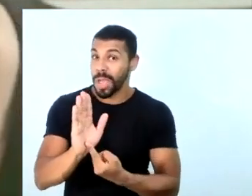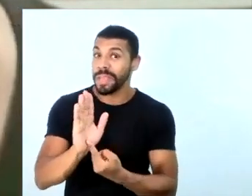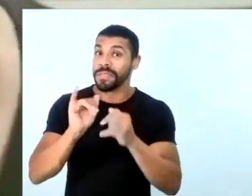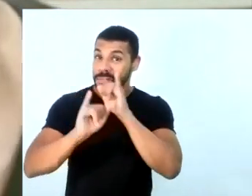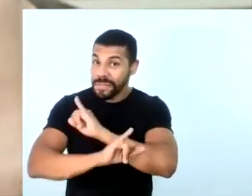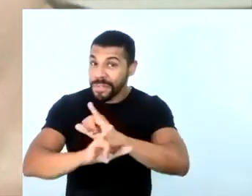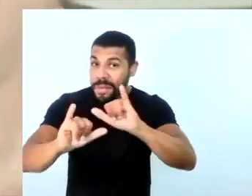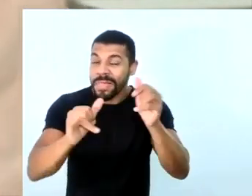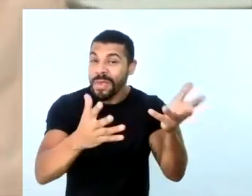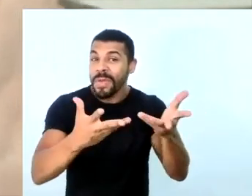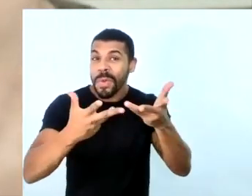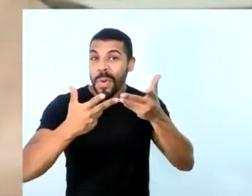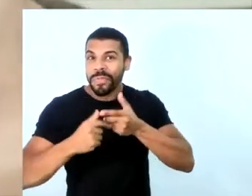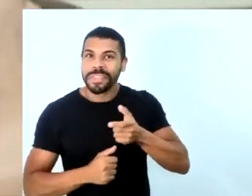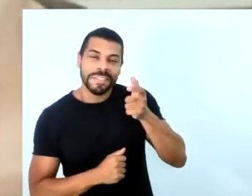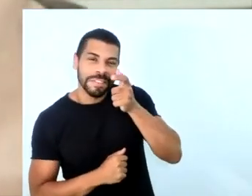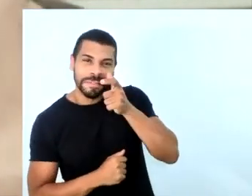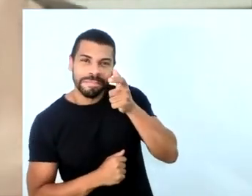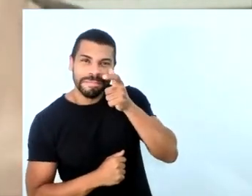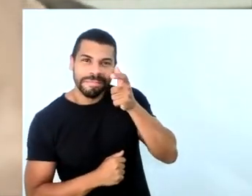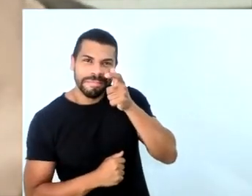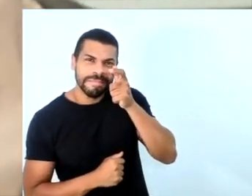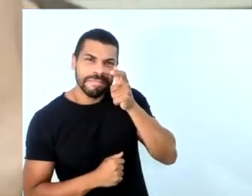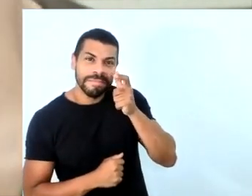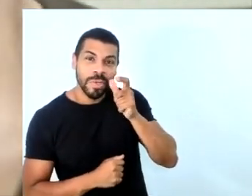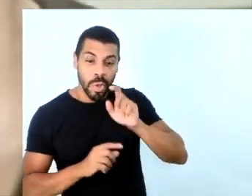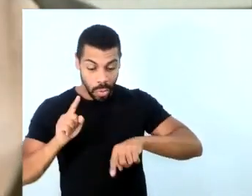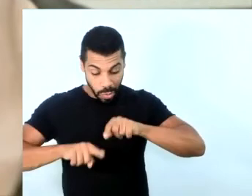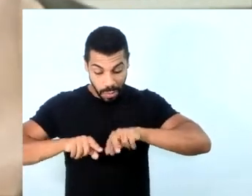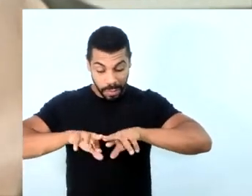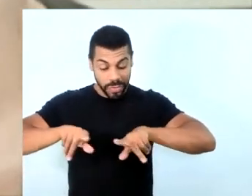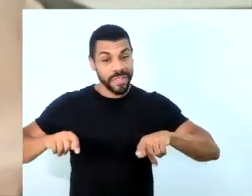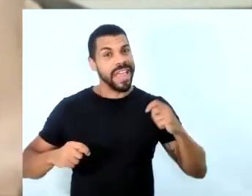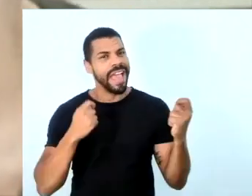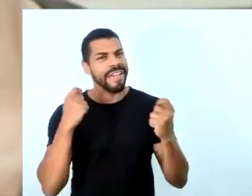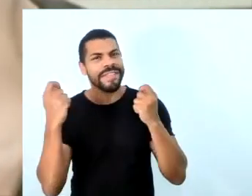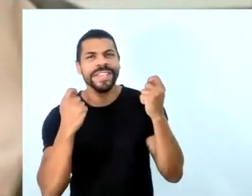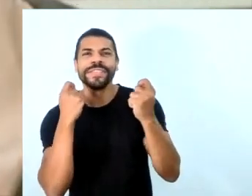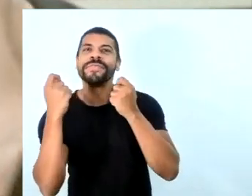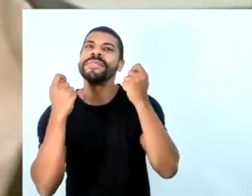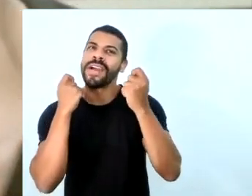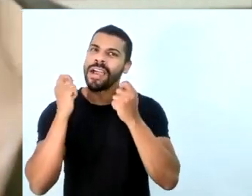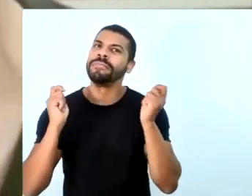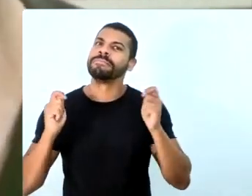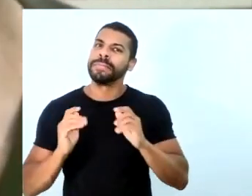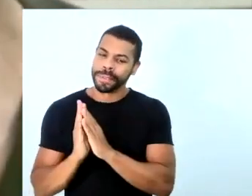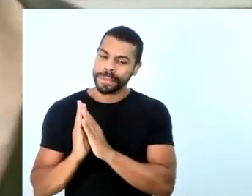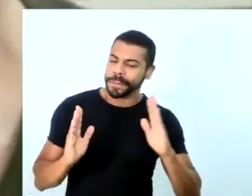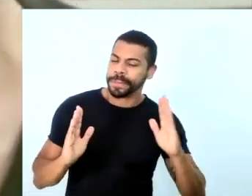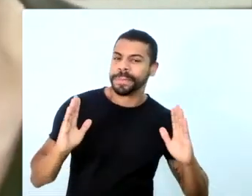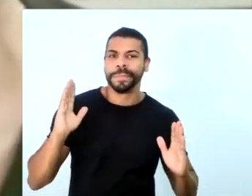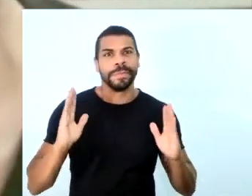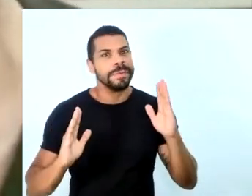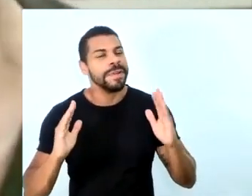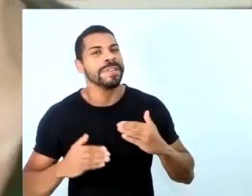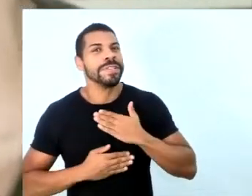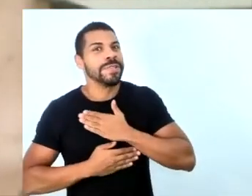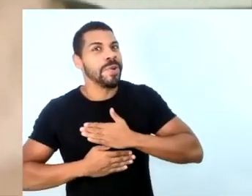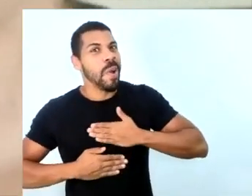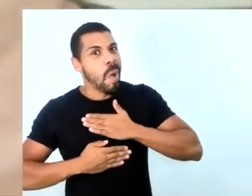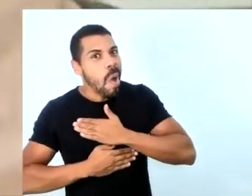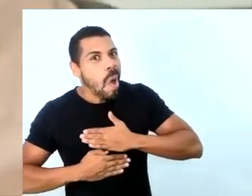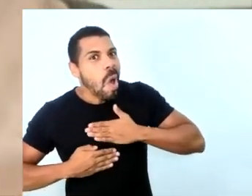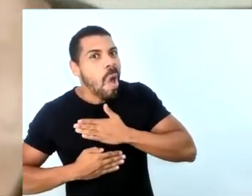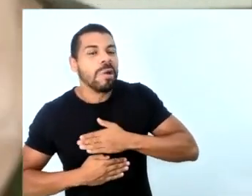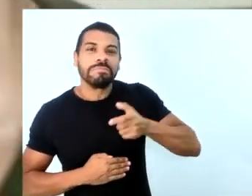Então, reforço esse convite, né, da Natália, e também como produtor de festival, a gente também, apesar de estar no online, a gente